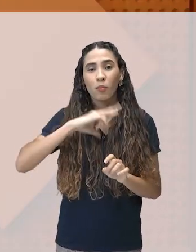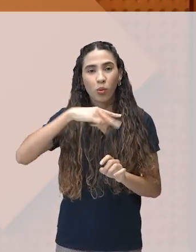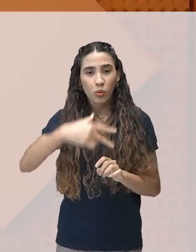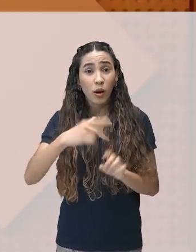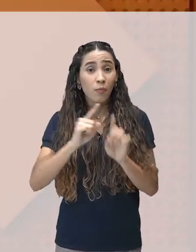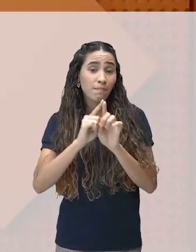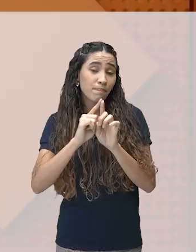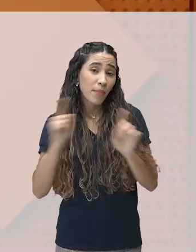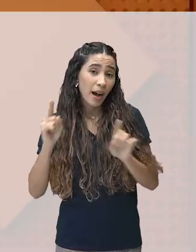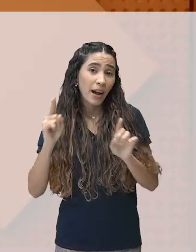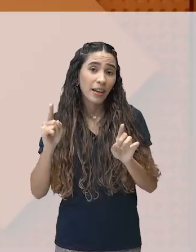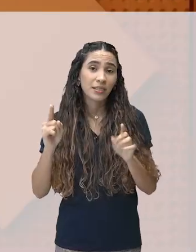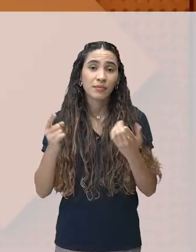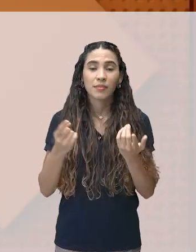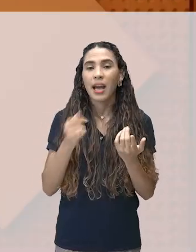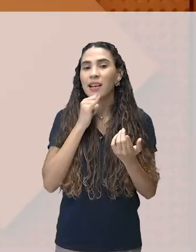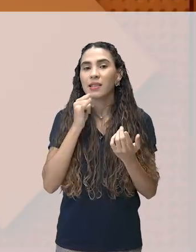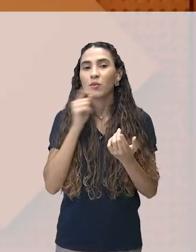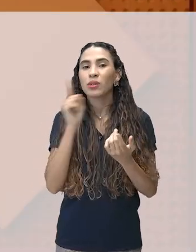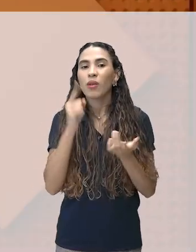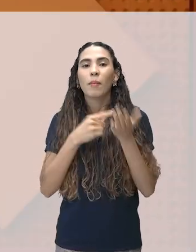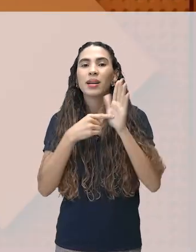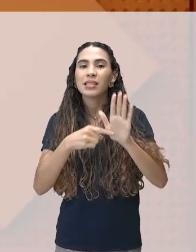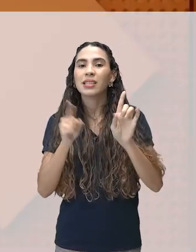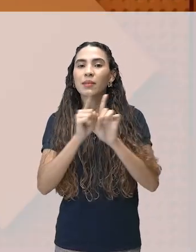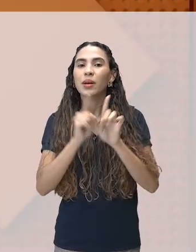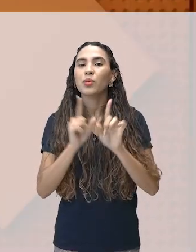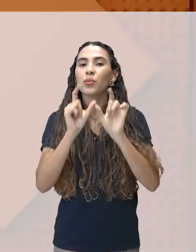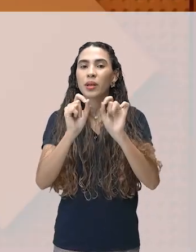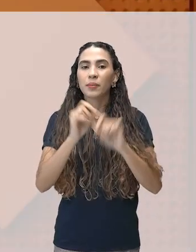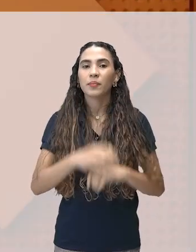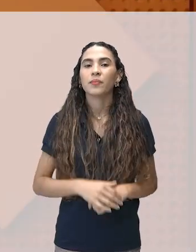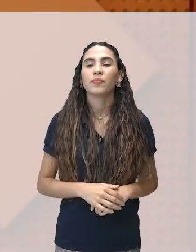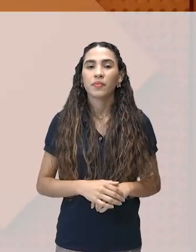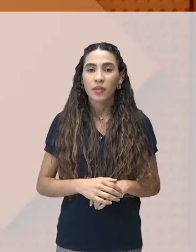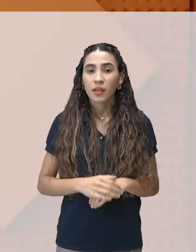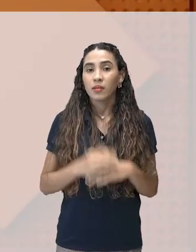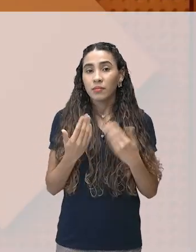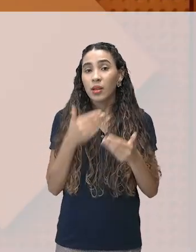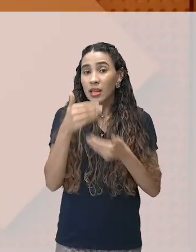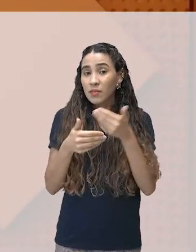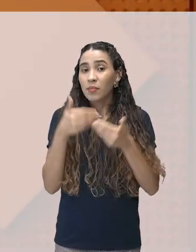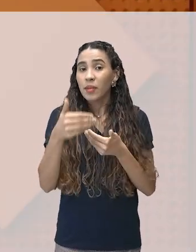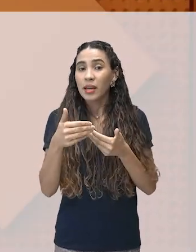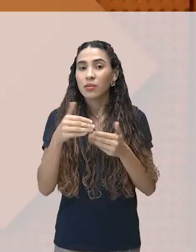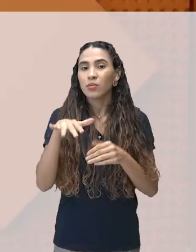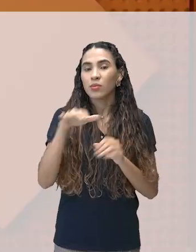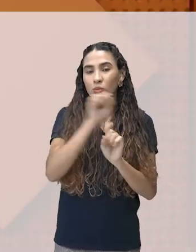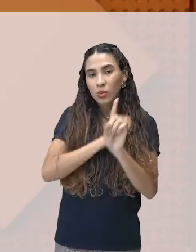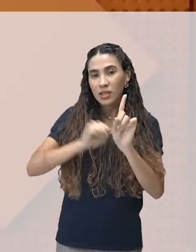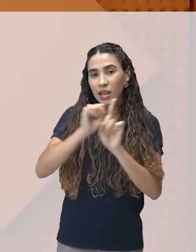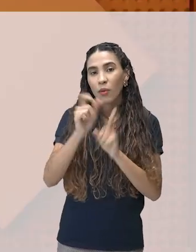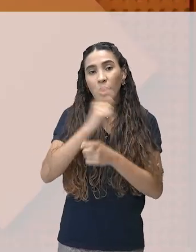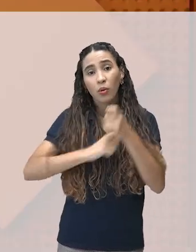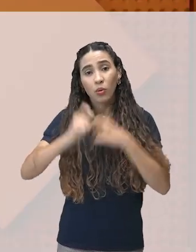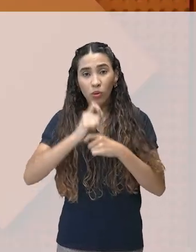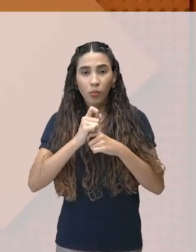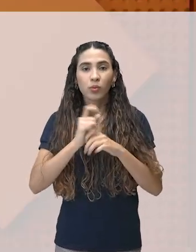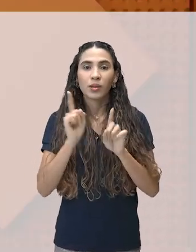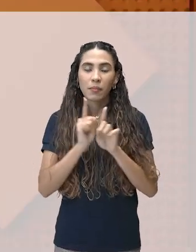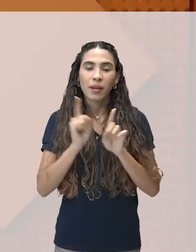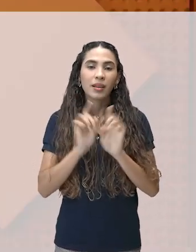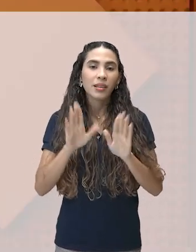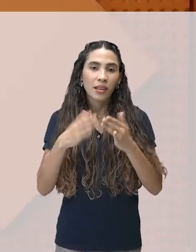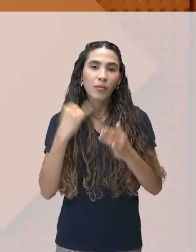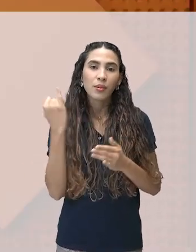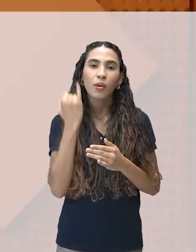conta disso que ele também não apresenta um desenvolvimento tanto social e econômico como elevado.